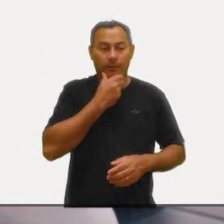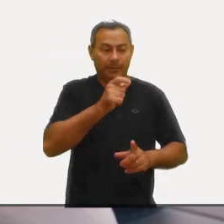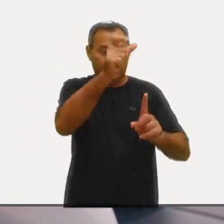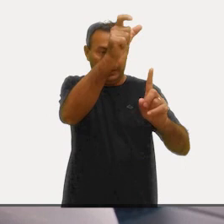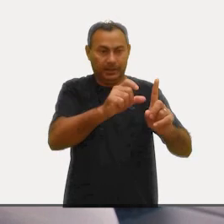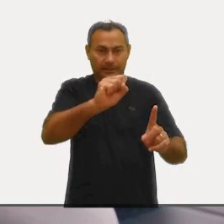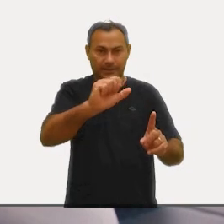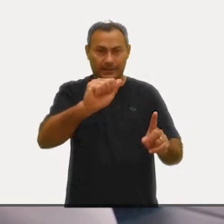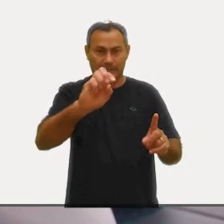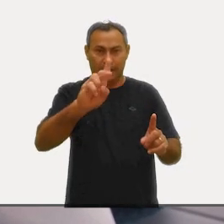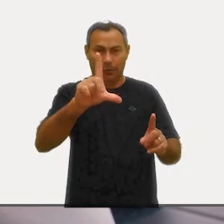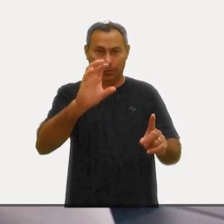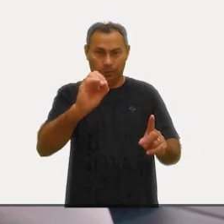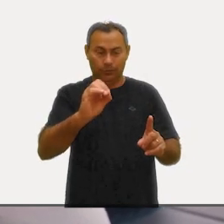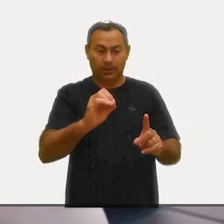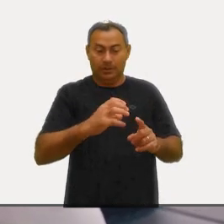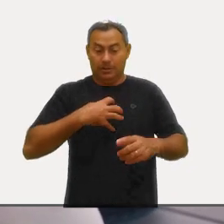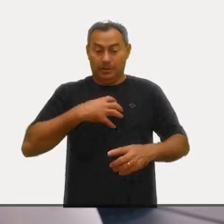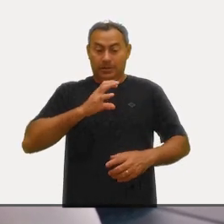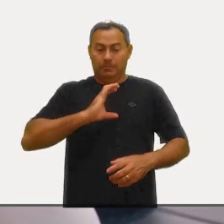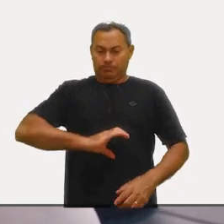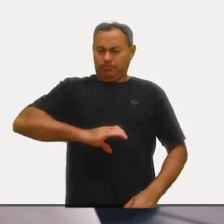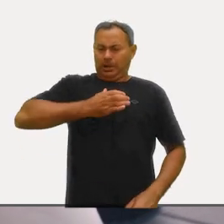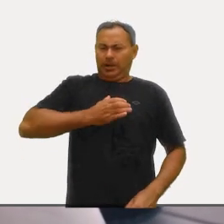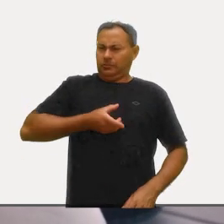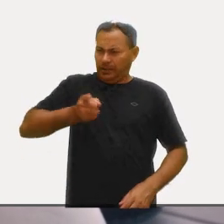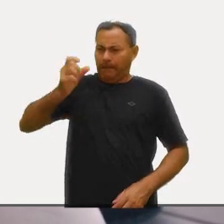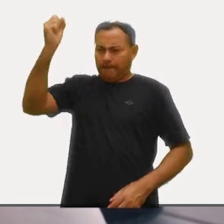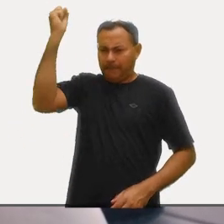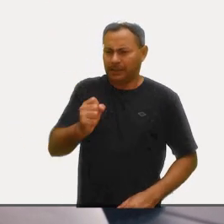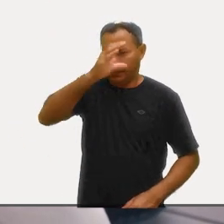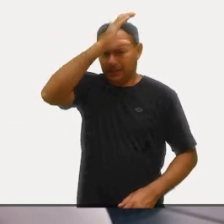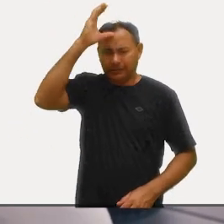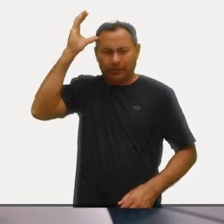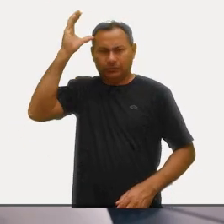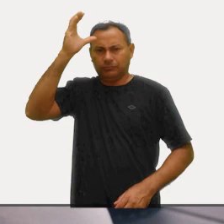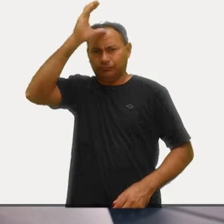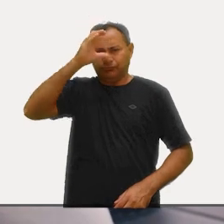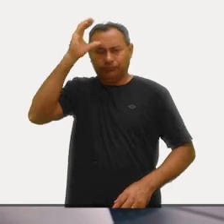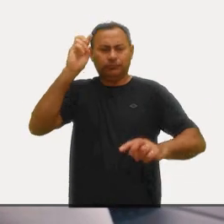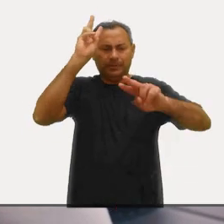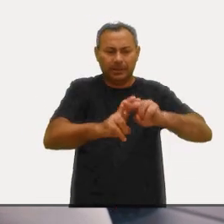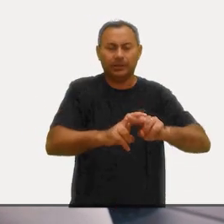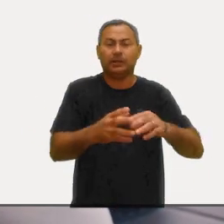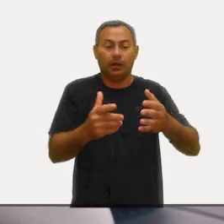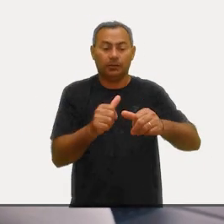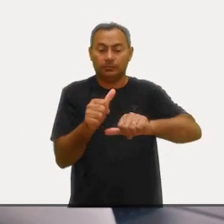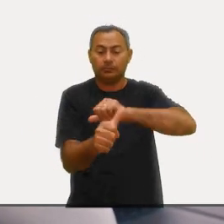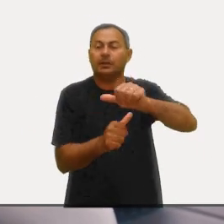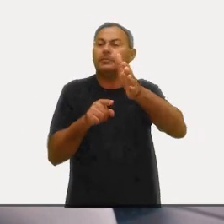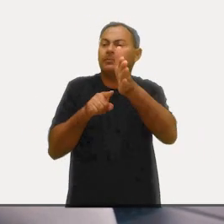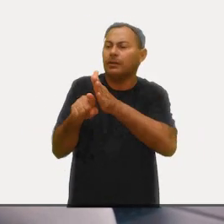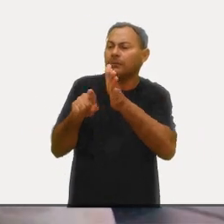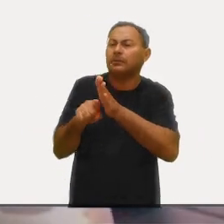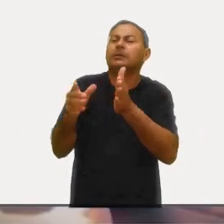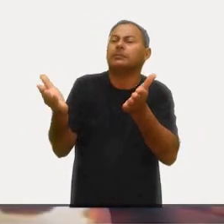de Tarso, que estava indo todo valente para matar cristãos, para prender cristãos, de repente está